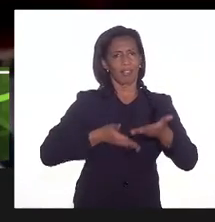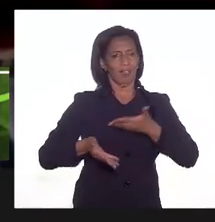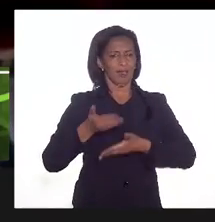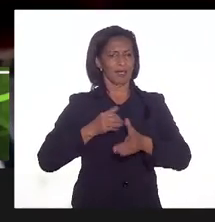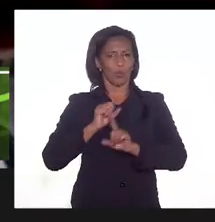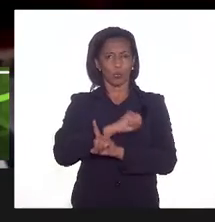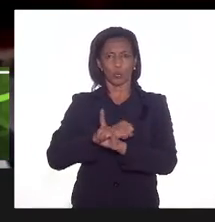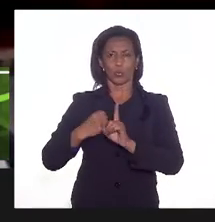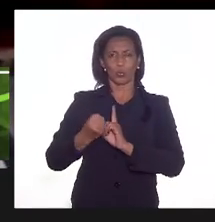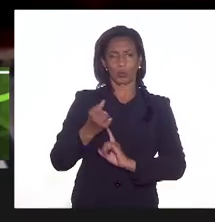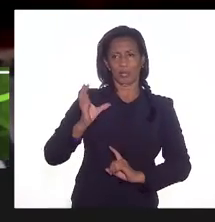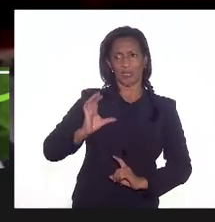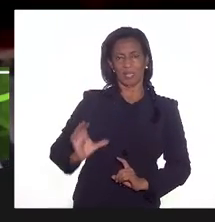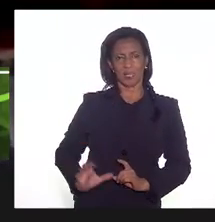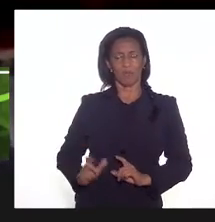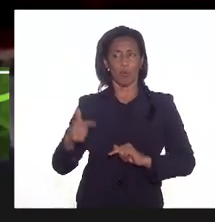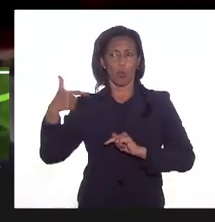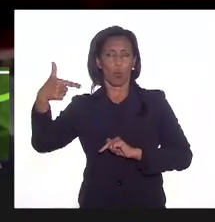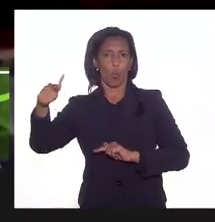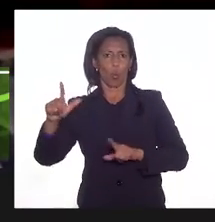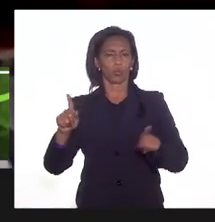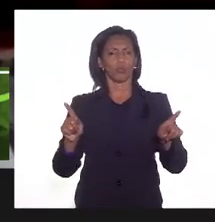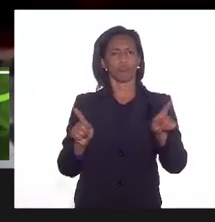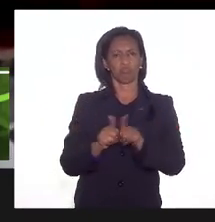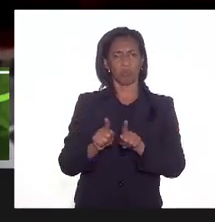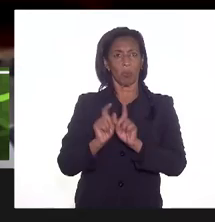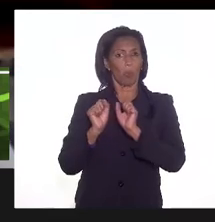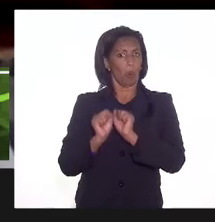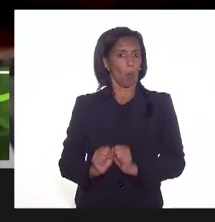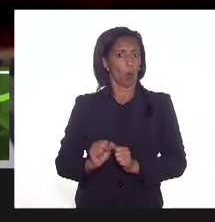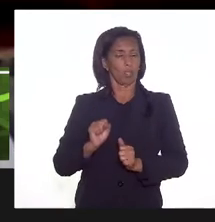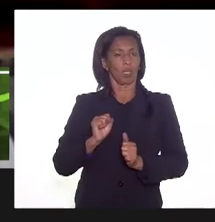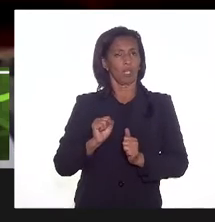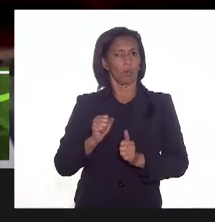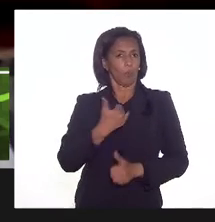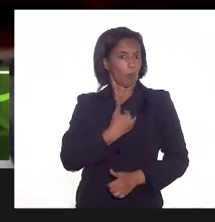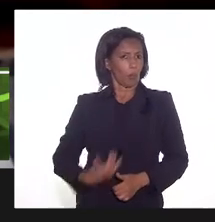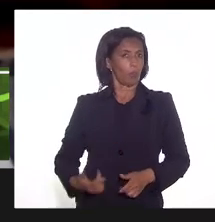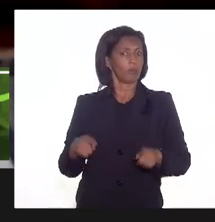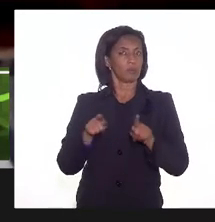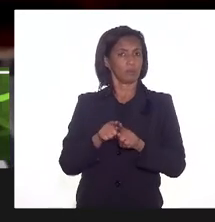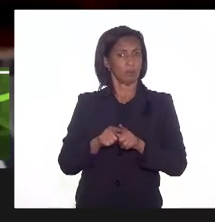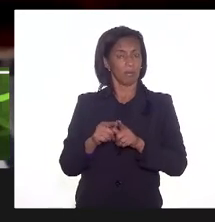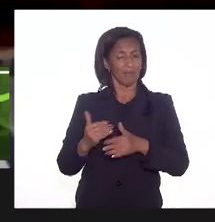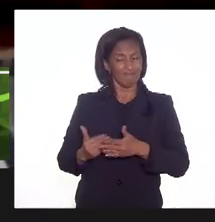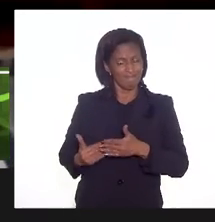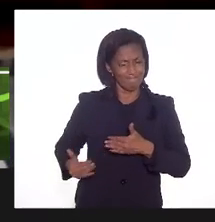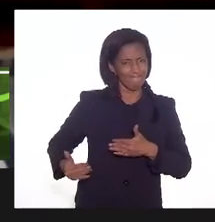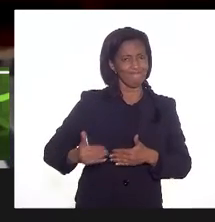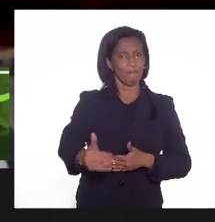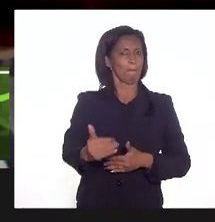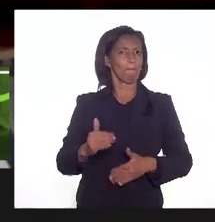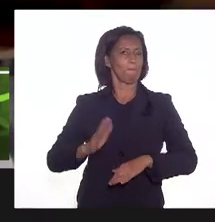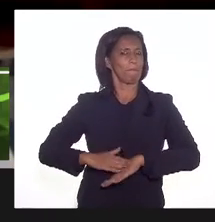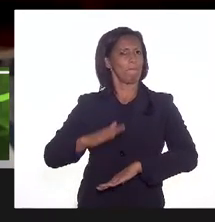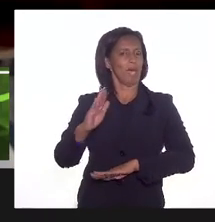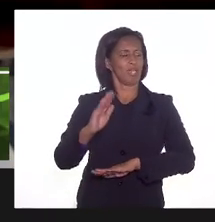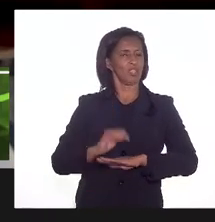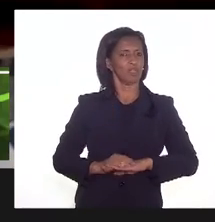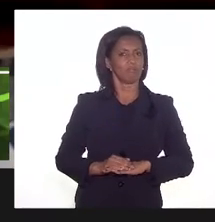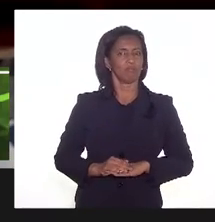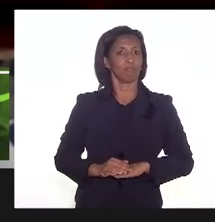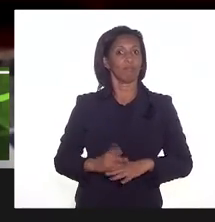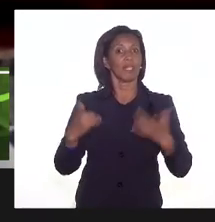com os outros órgãos também do poder público e eu acho que a gente tem que avançar ainda mais e acho que para